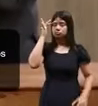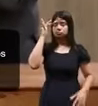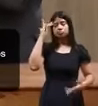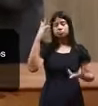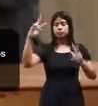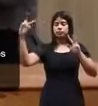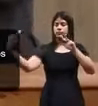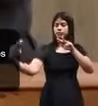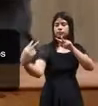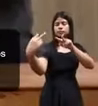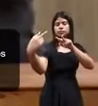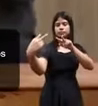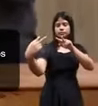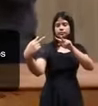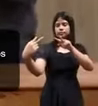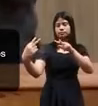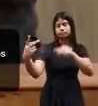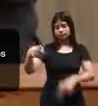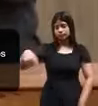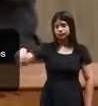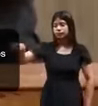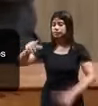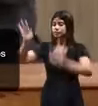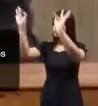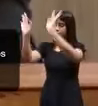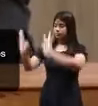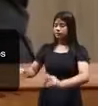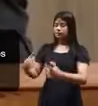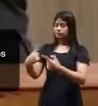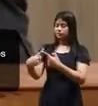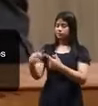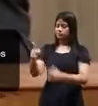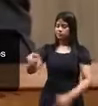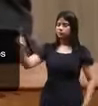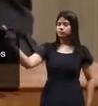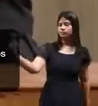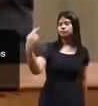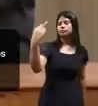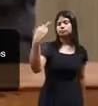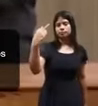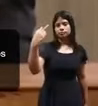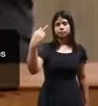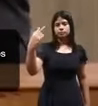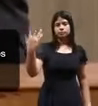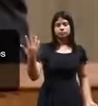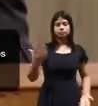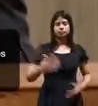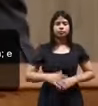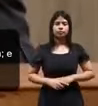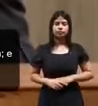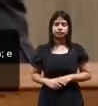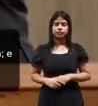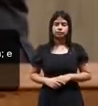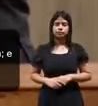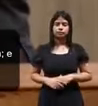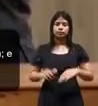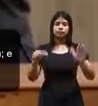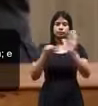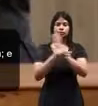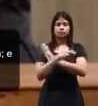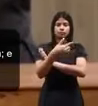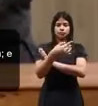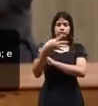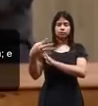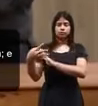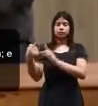vedes. Vocês são bem-aventurados porque vocês estão vendo. Aleluia. Vai. 24. Pois